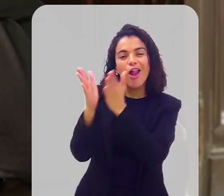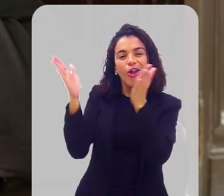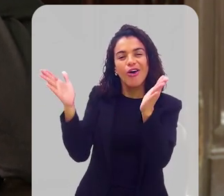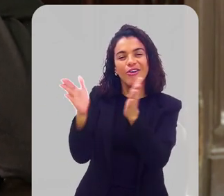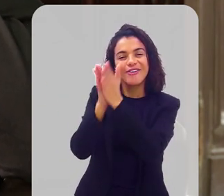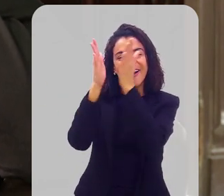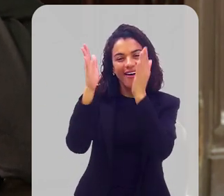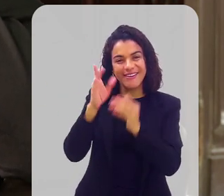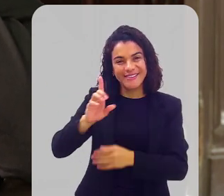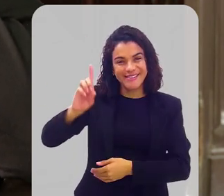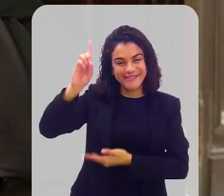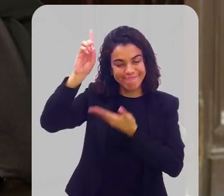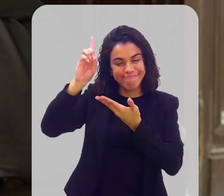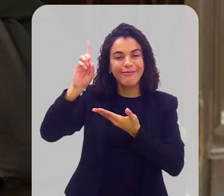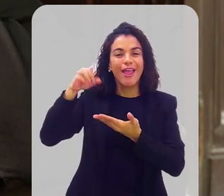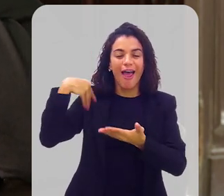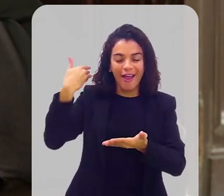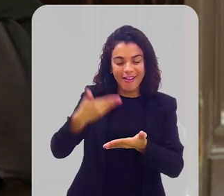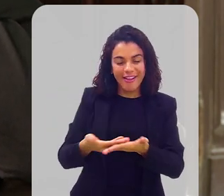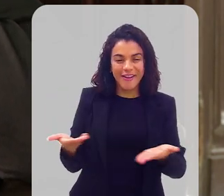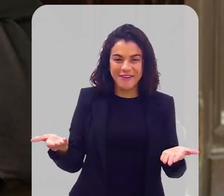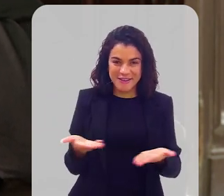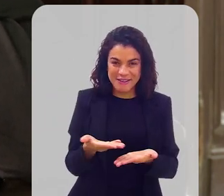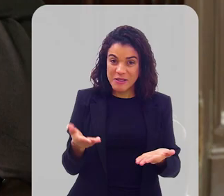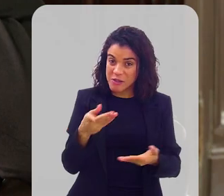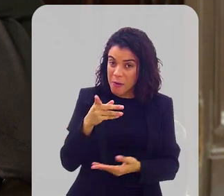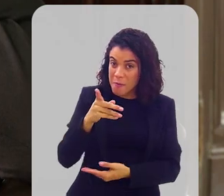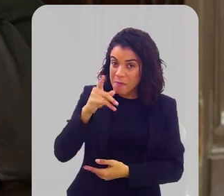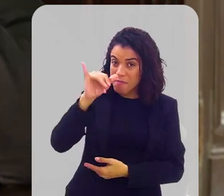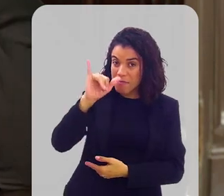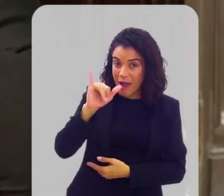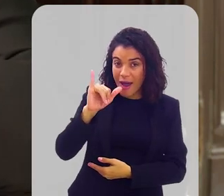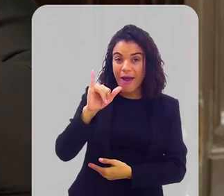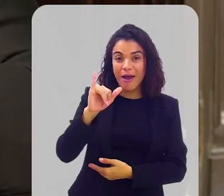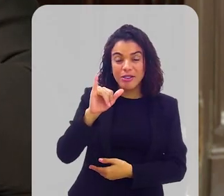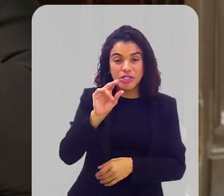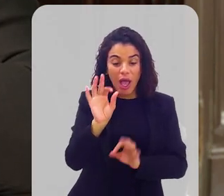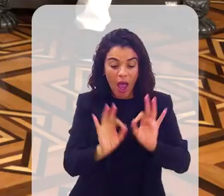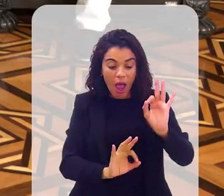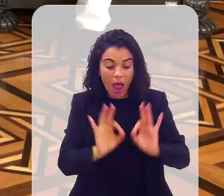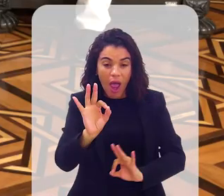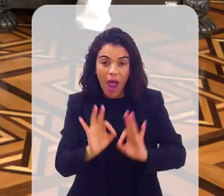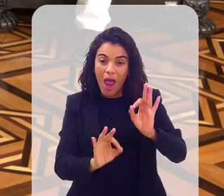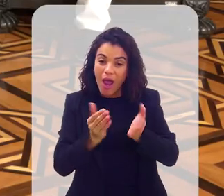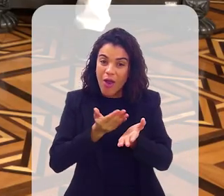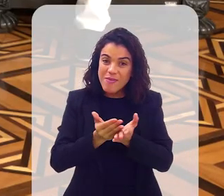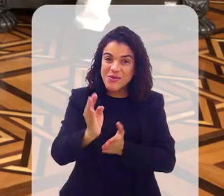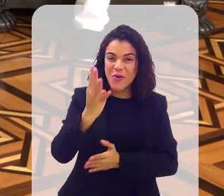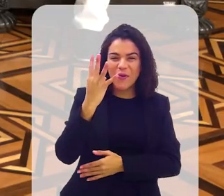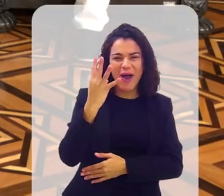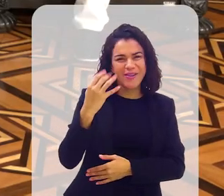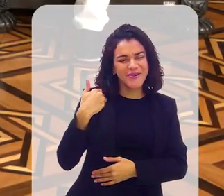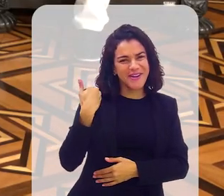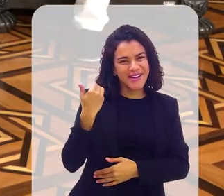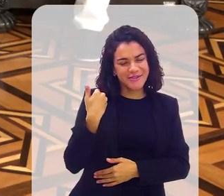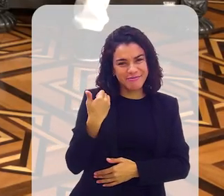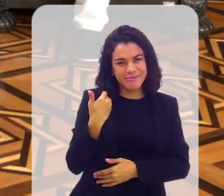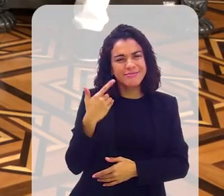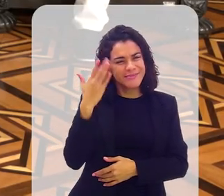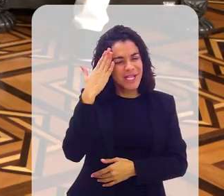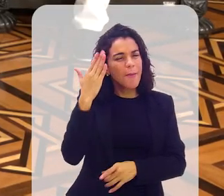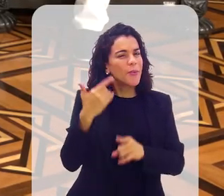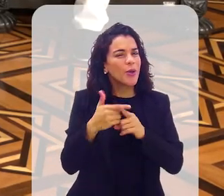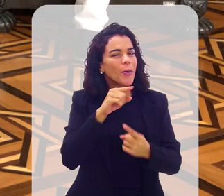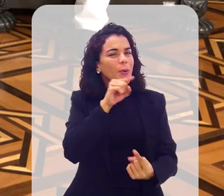a Deus, né? E eu faço isso até hoje. Seu pai já te separou aos 4 aninhos de idade. 4 aninhos de idade. Você sabe por